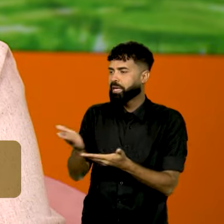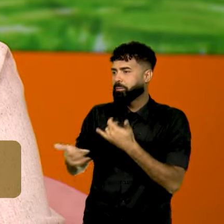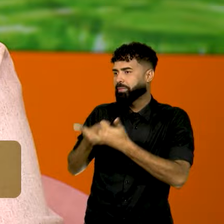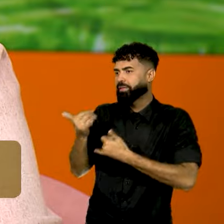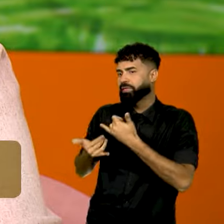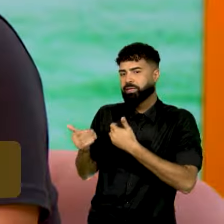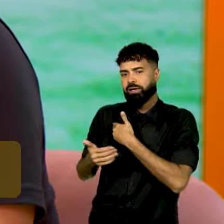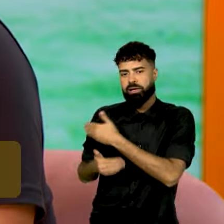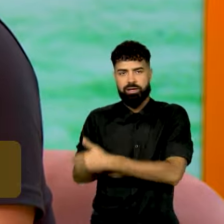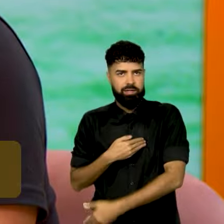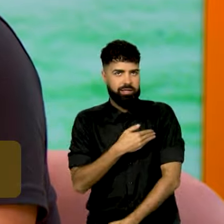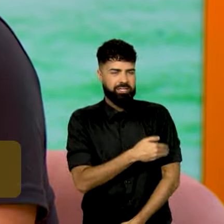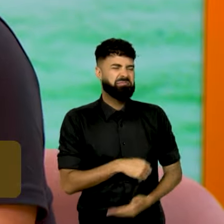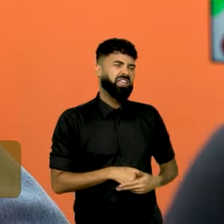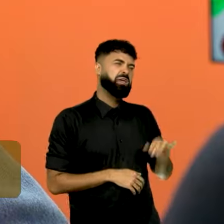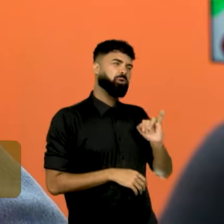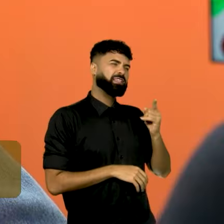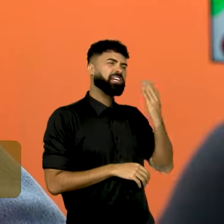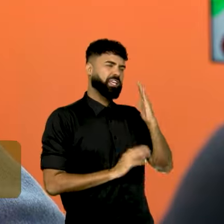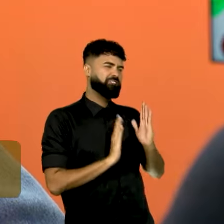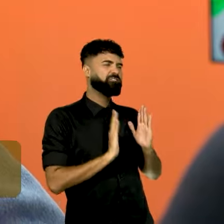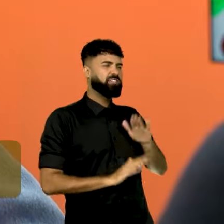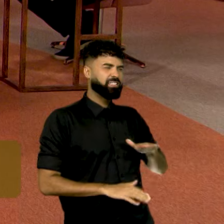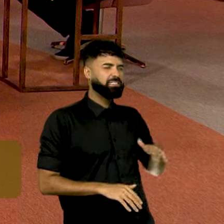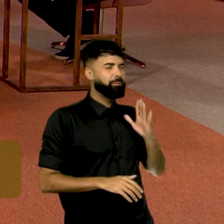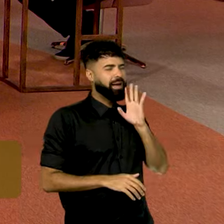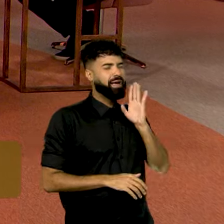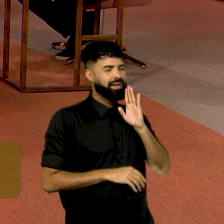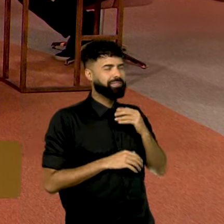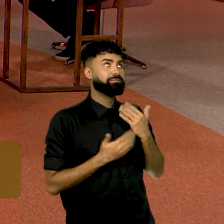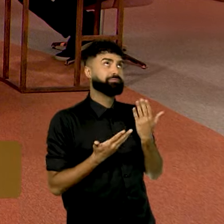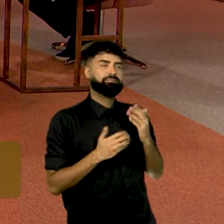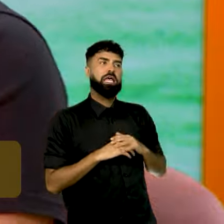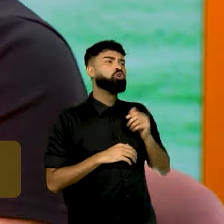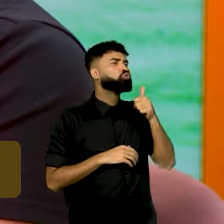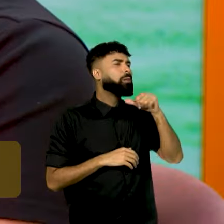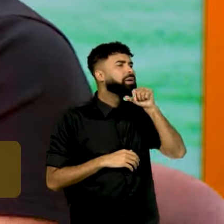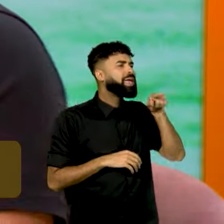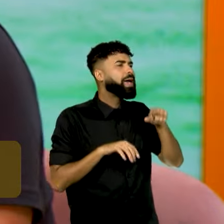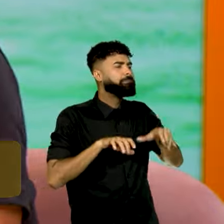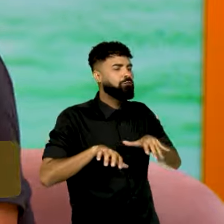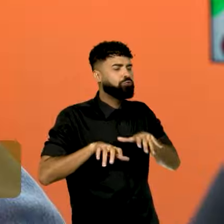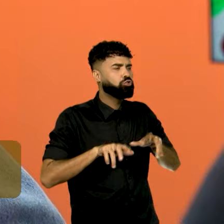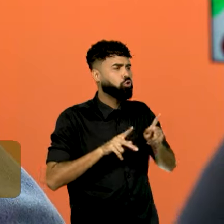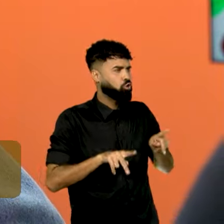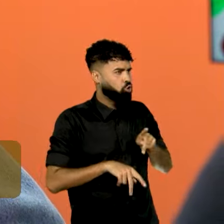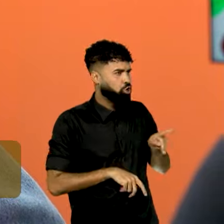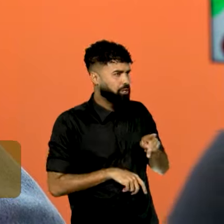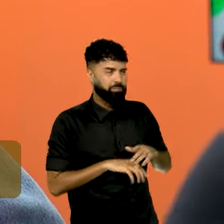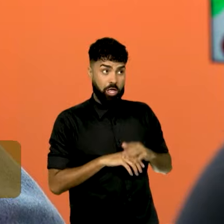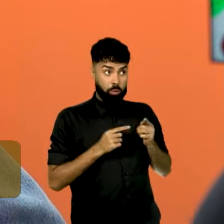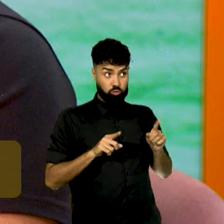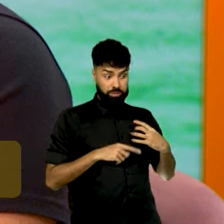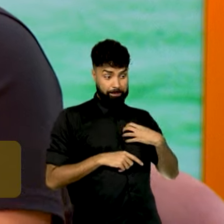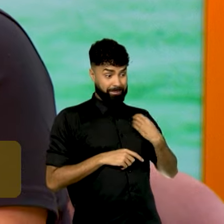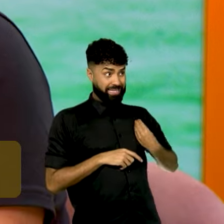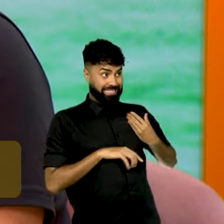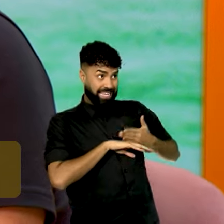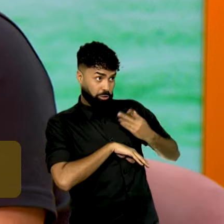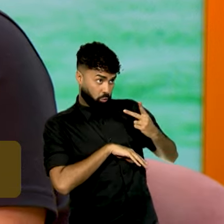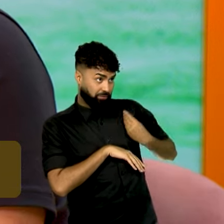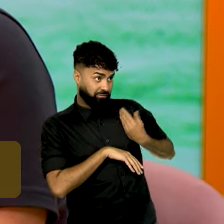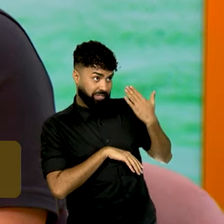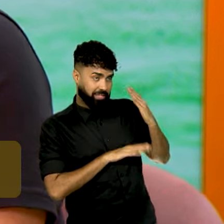Tão importante isso ter uma infância bacana, né, nossa, gente? Pelo amor de Deus. E sua mãe era professora de piano. Professora de piano. Então a música também sempre foi muito presente na sua infância. Essa